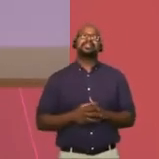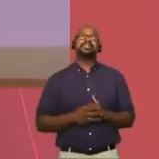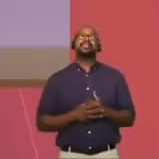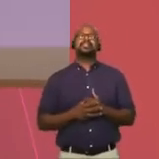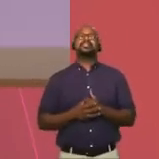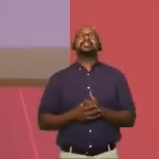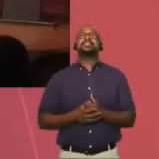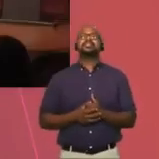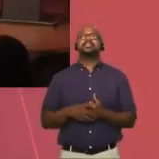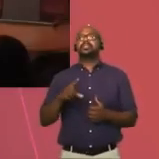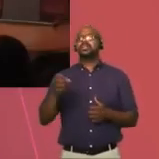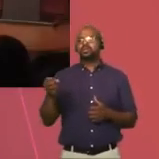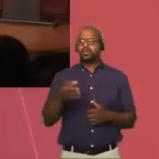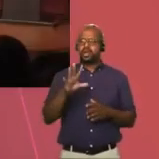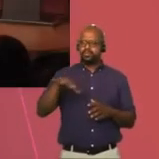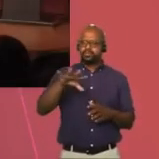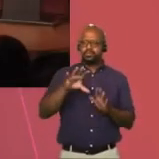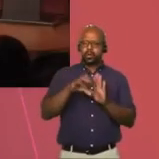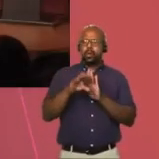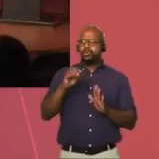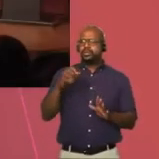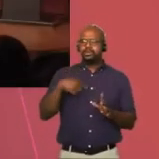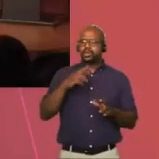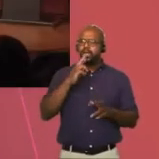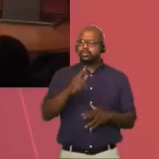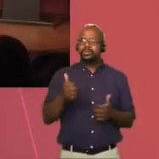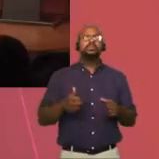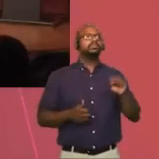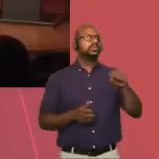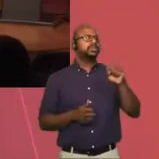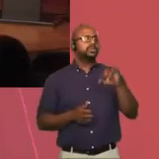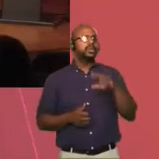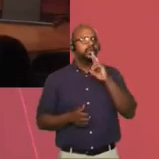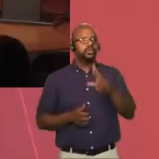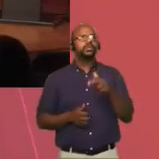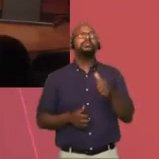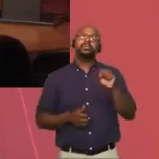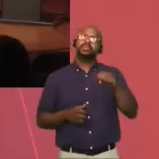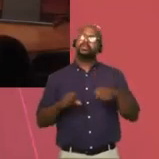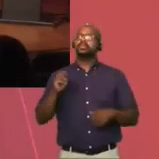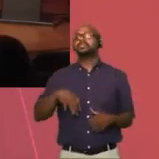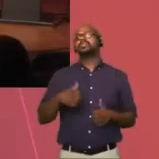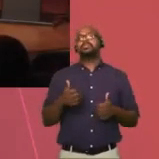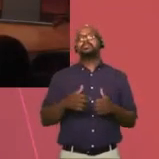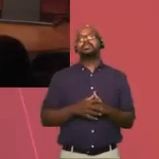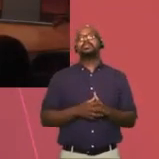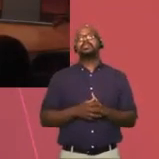manda esse novo contexto responde eu acho que sim né respondeu Vitor sim